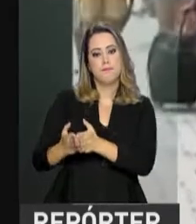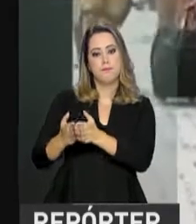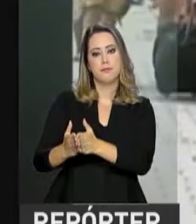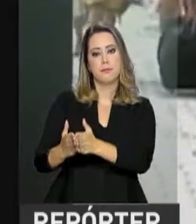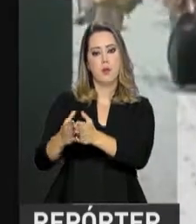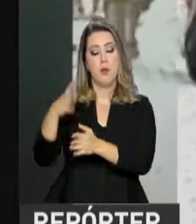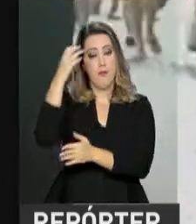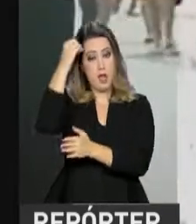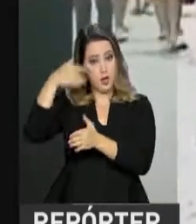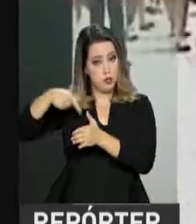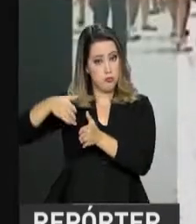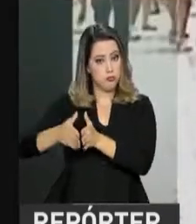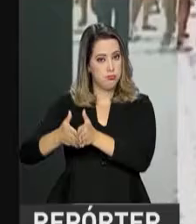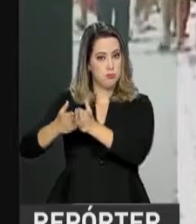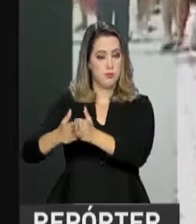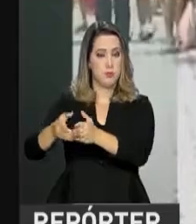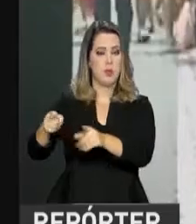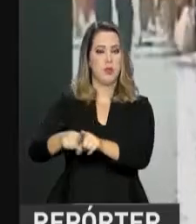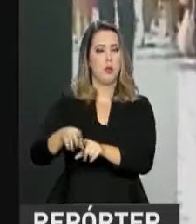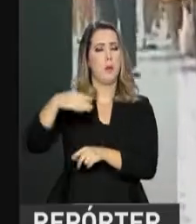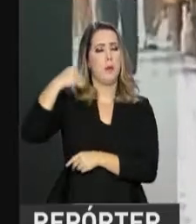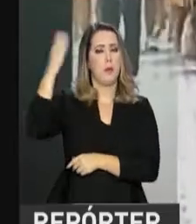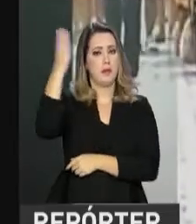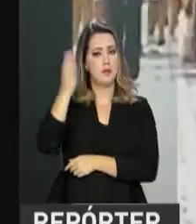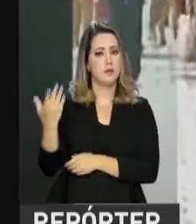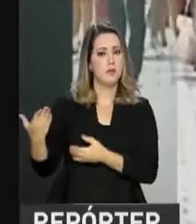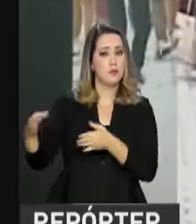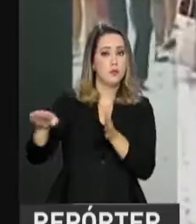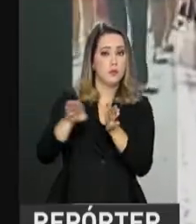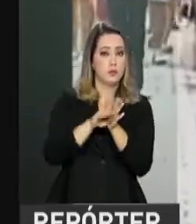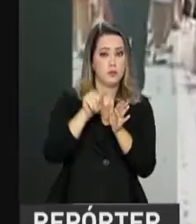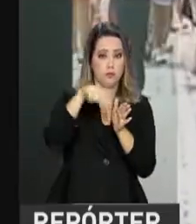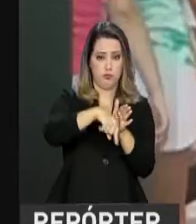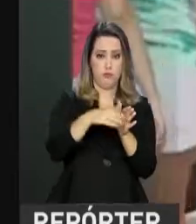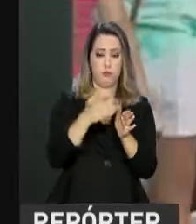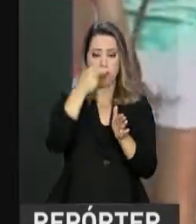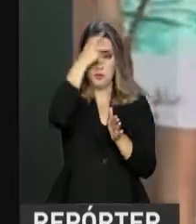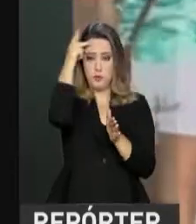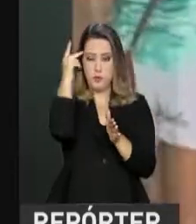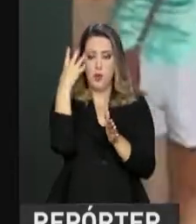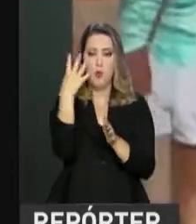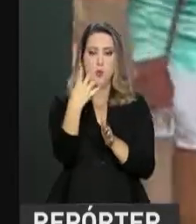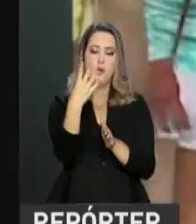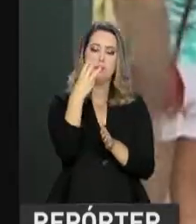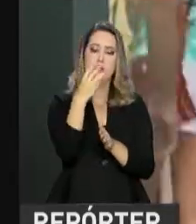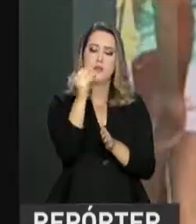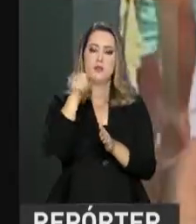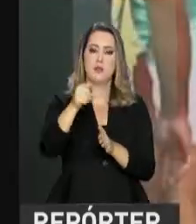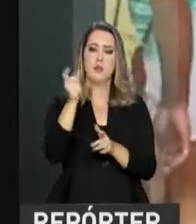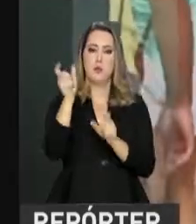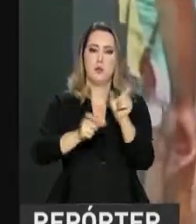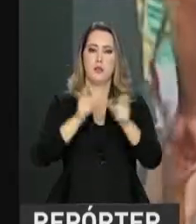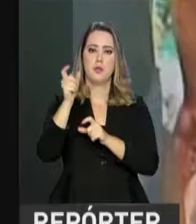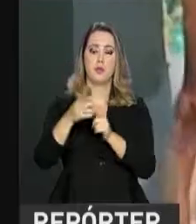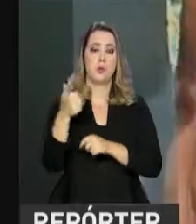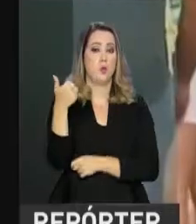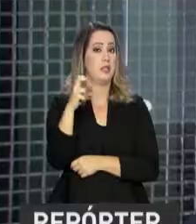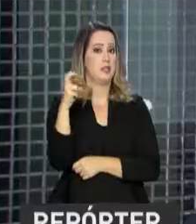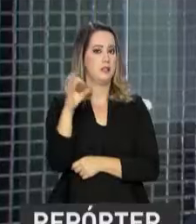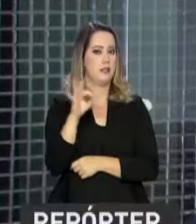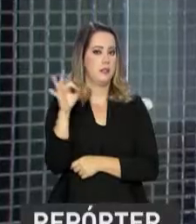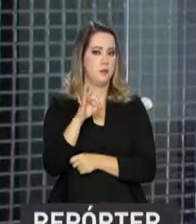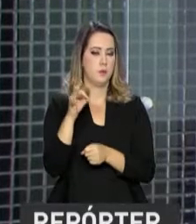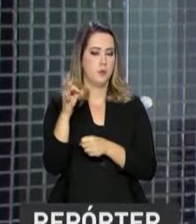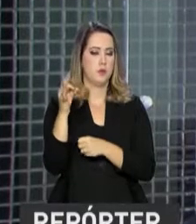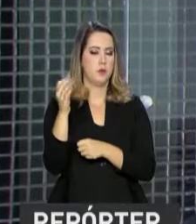a Embratur, o Brasil deve receber mais de 430 mil pessoas pelos portos, 15% a mais que no ano anterior.